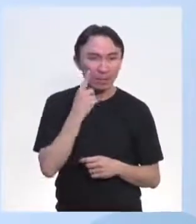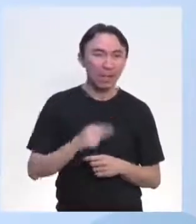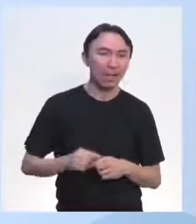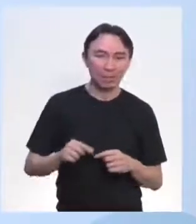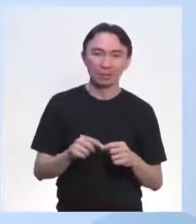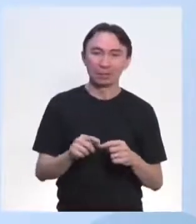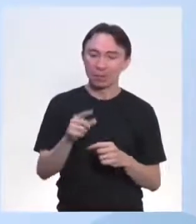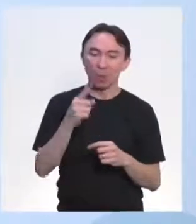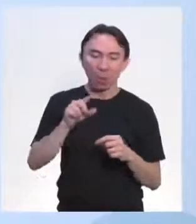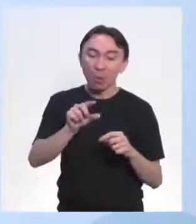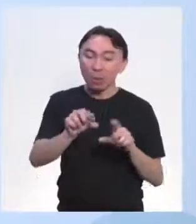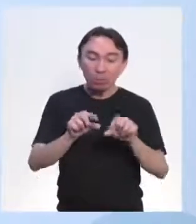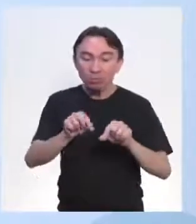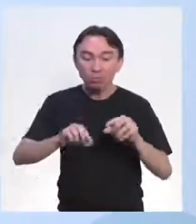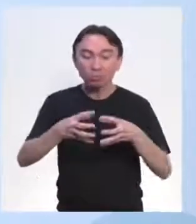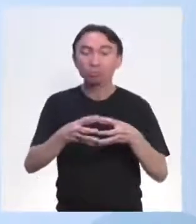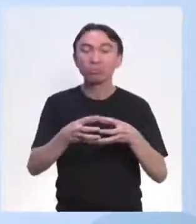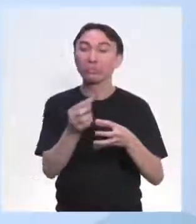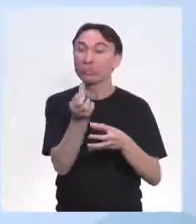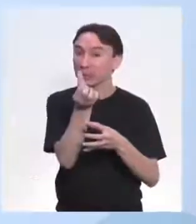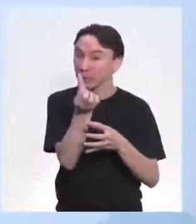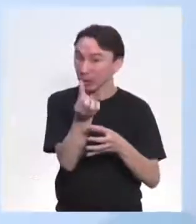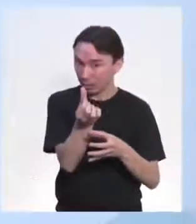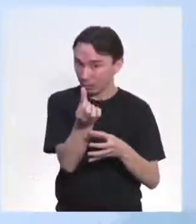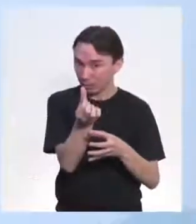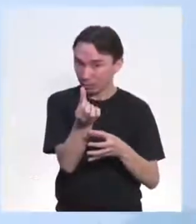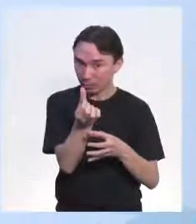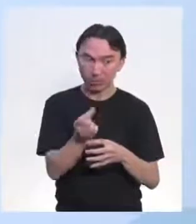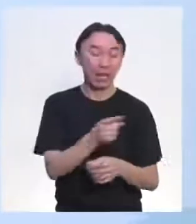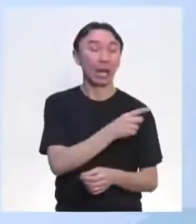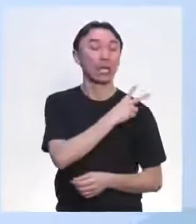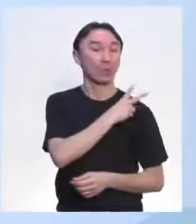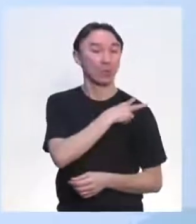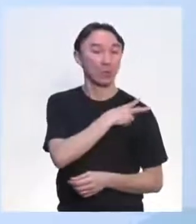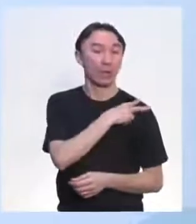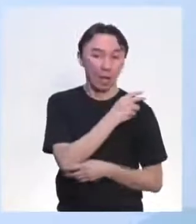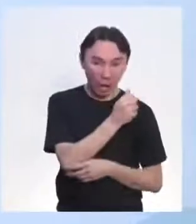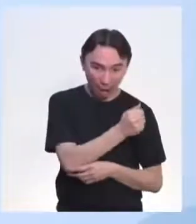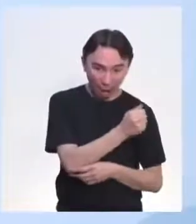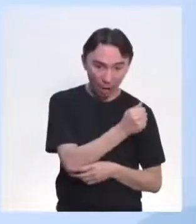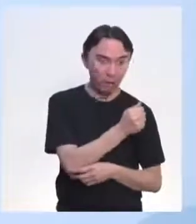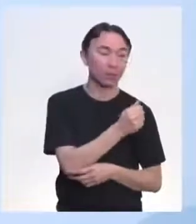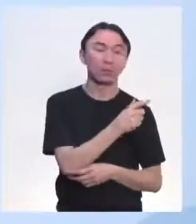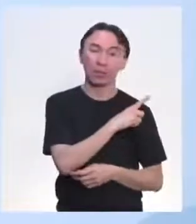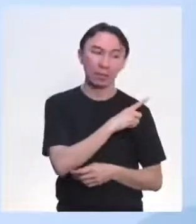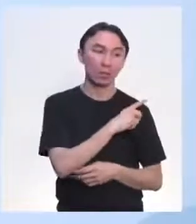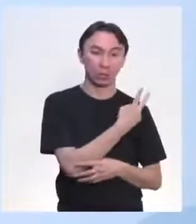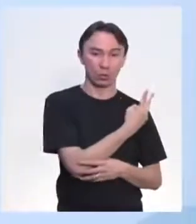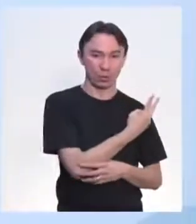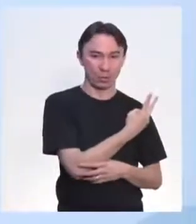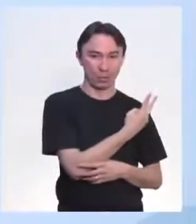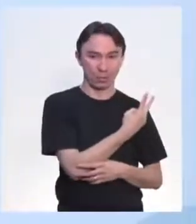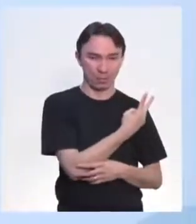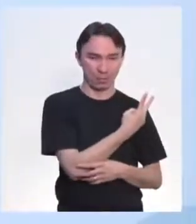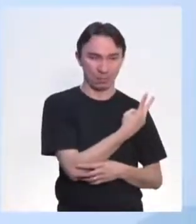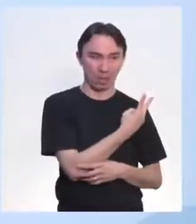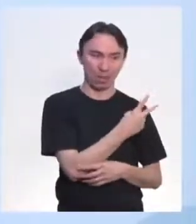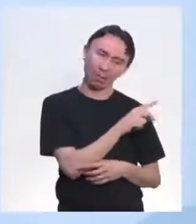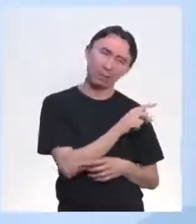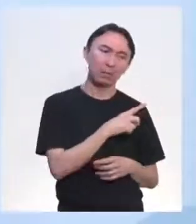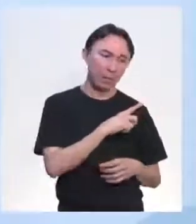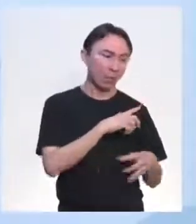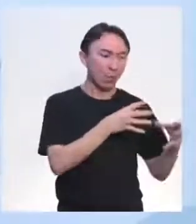alunos, certo? Muito bem. Da segunda A, você tinha que pegar 2 entre 10. Fizemos